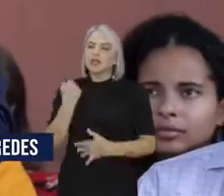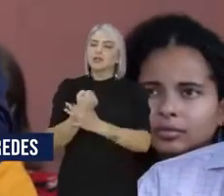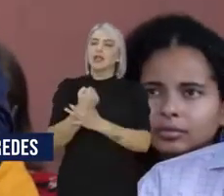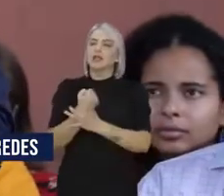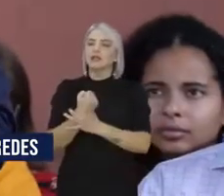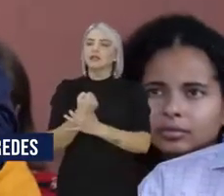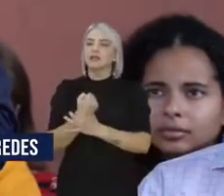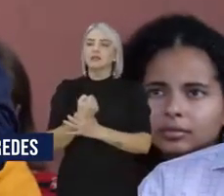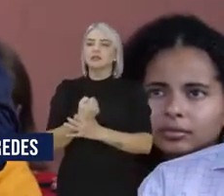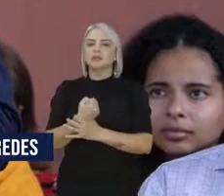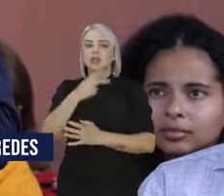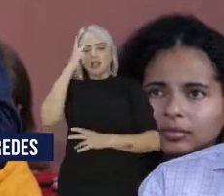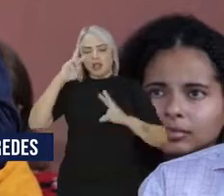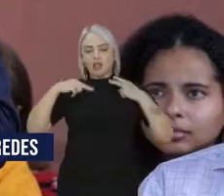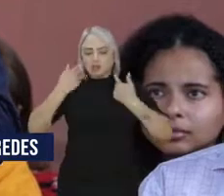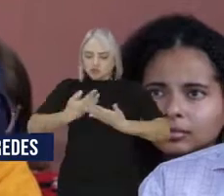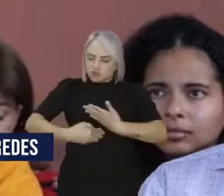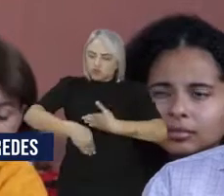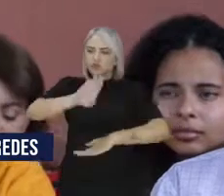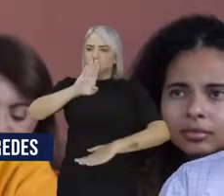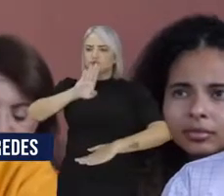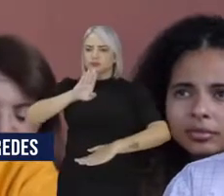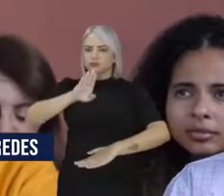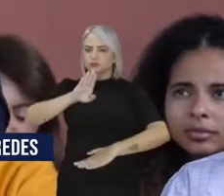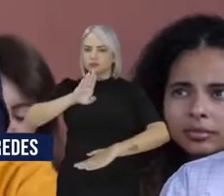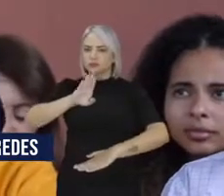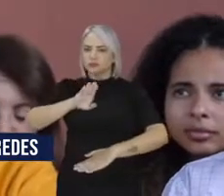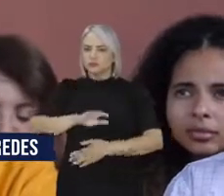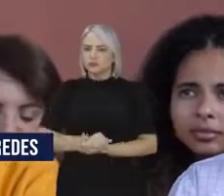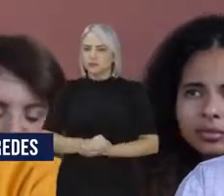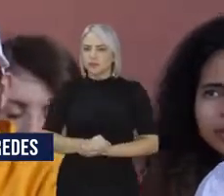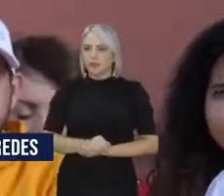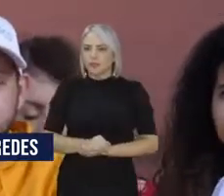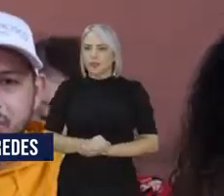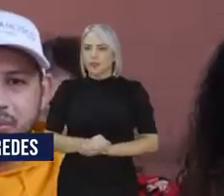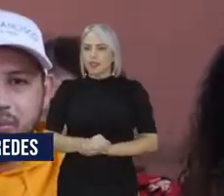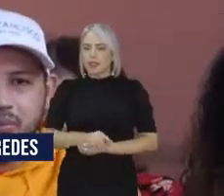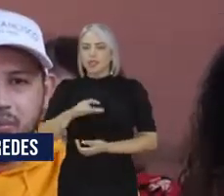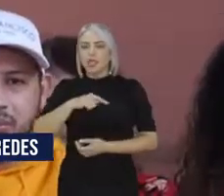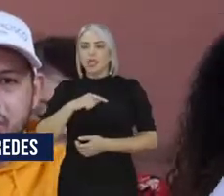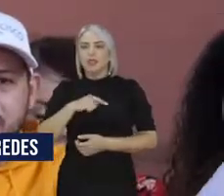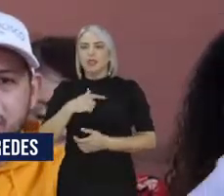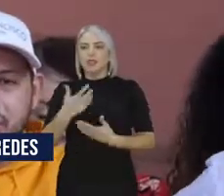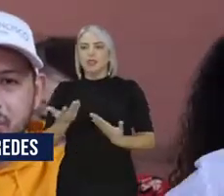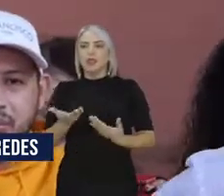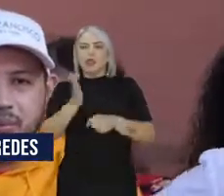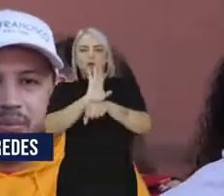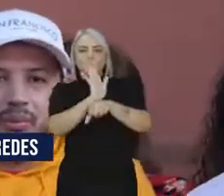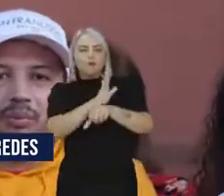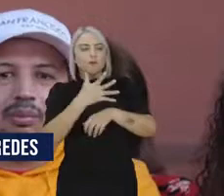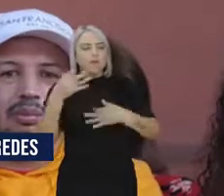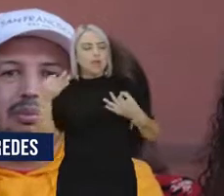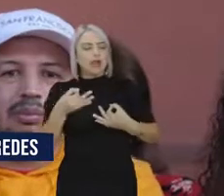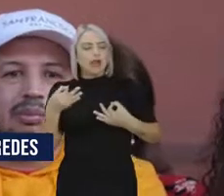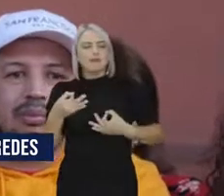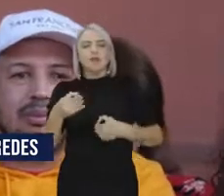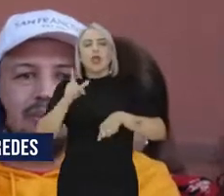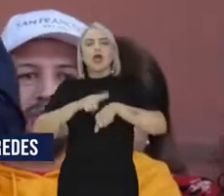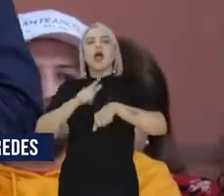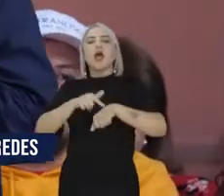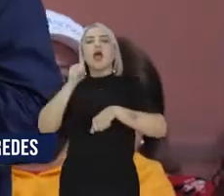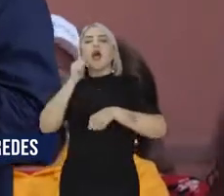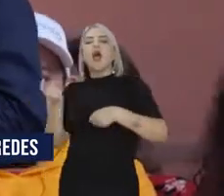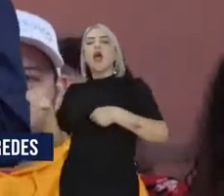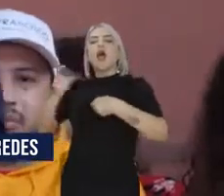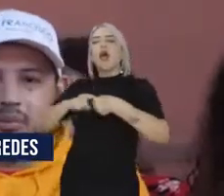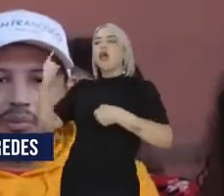superem. Há até um filme maravilhoso, A Que Horas Elas Voltam, da Regina Cazé, que era importante